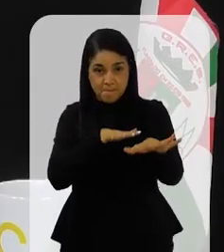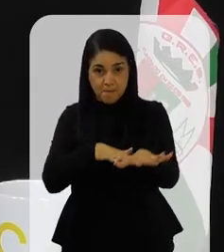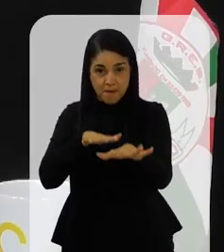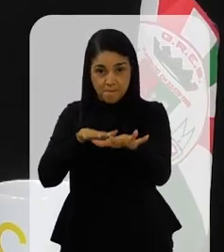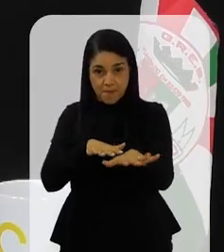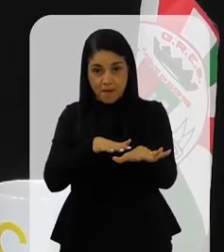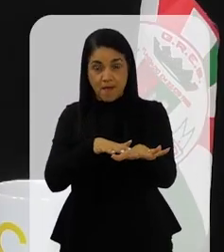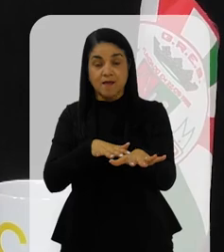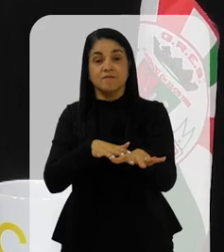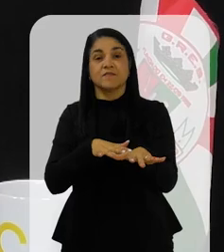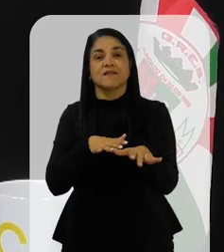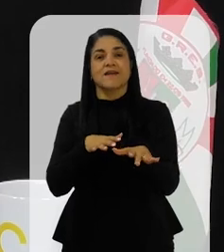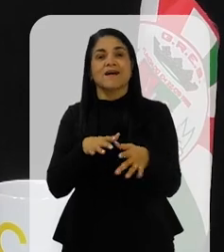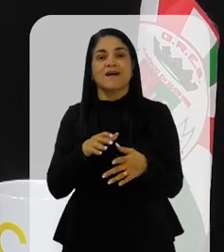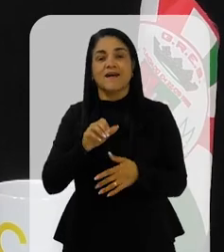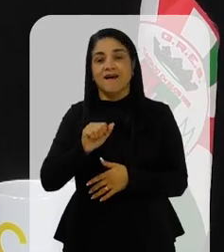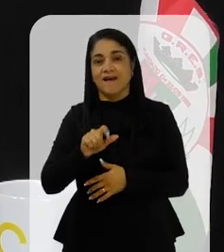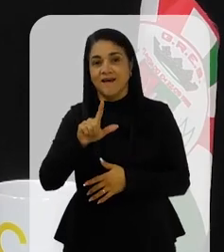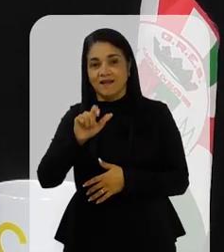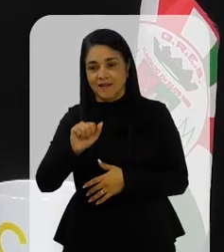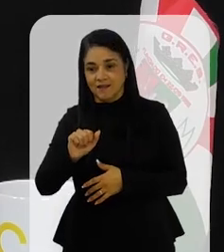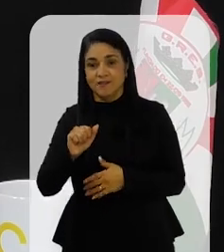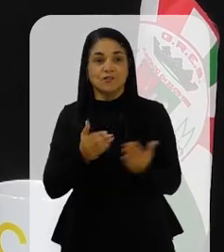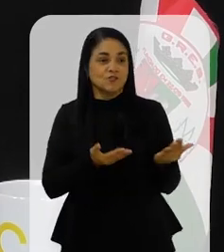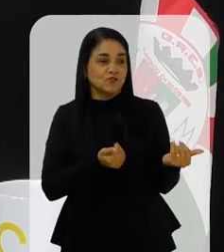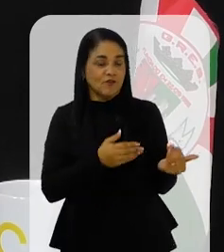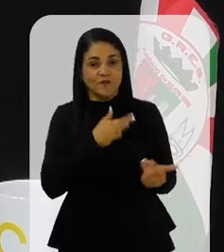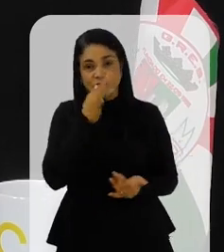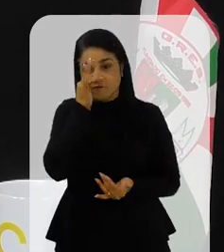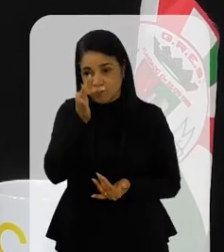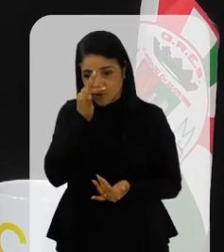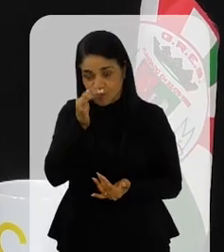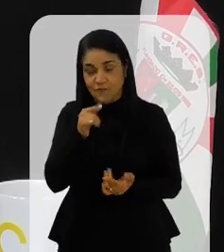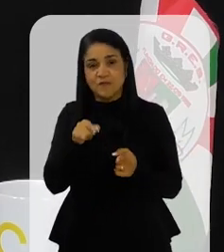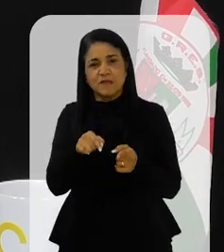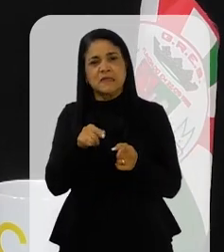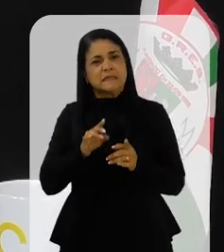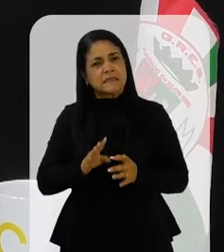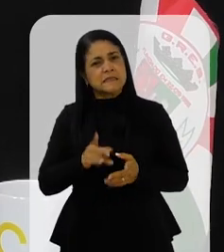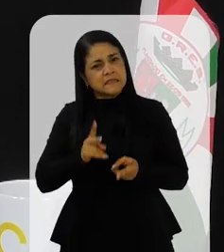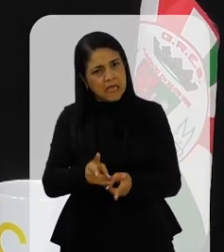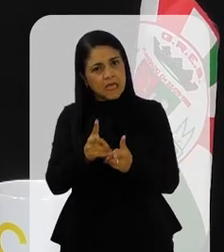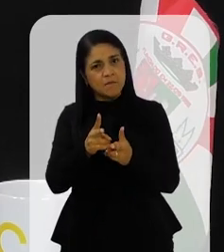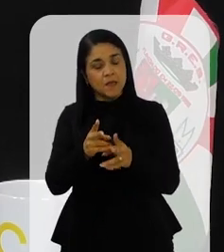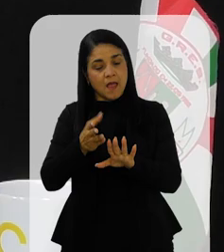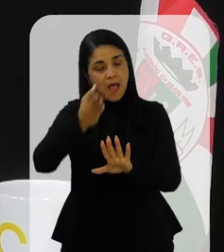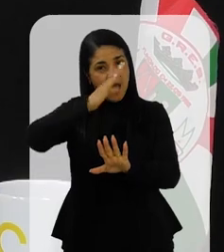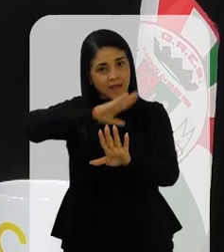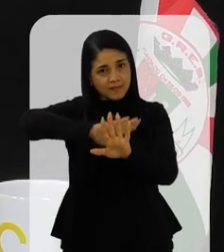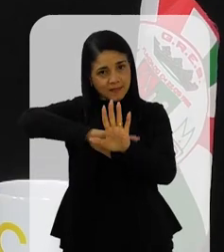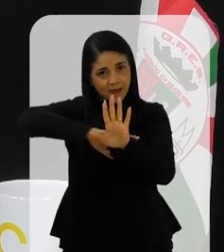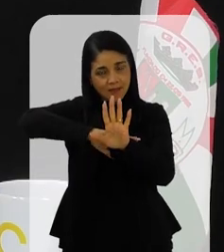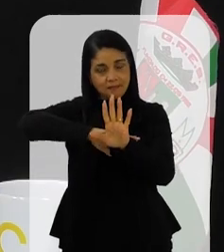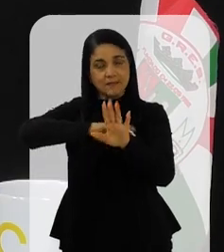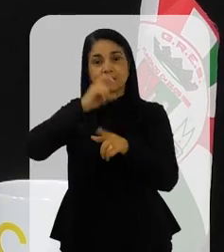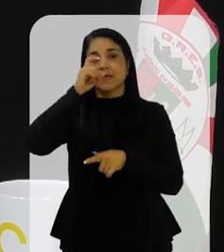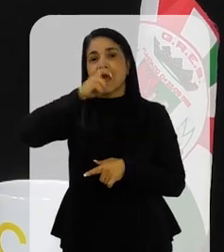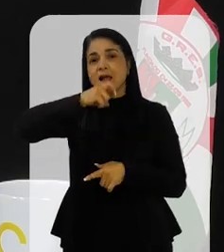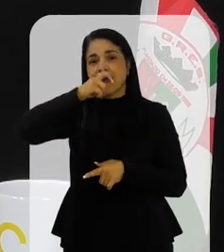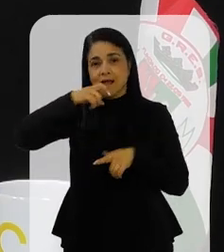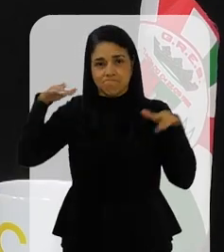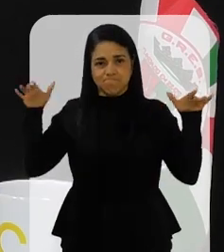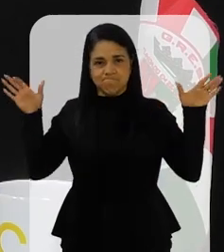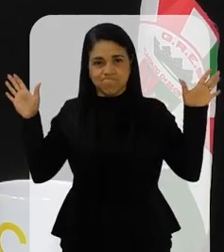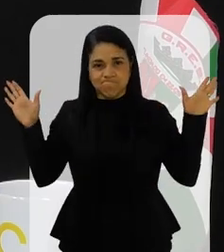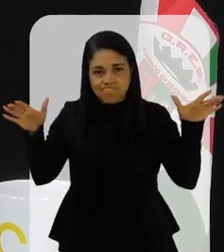ala Jovem Flu, do finado Sérgio Ayubi. Essa ala vinha sempre posicionada atrás da Águia, uma ala